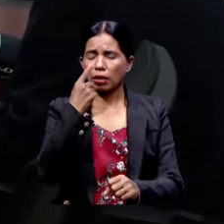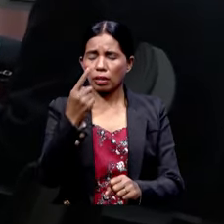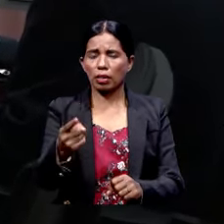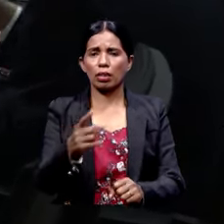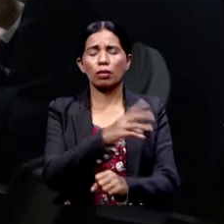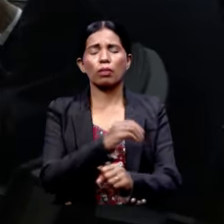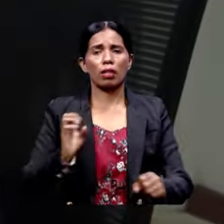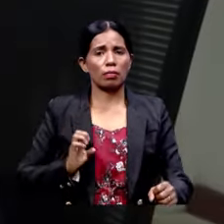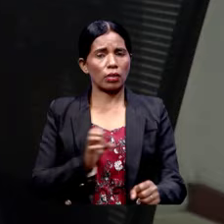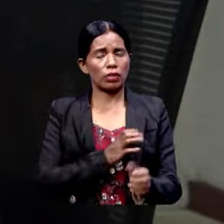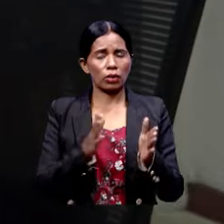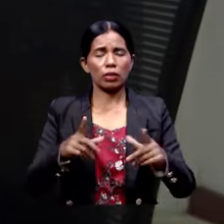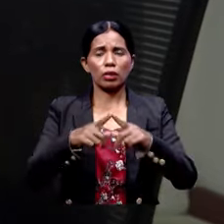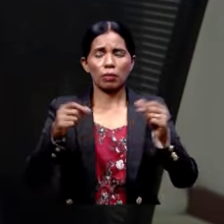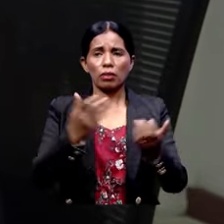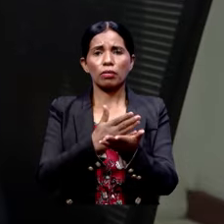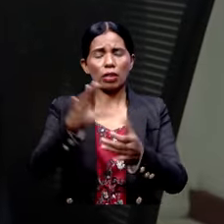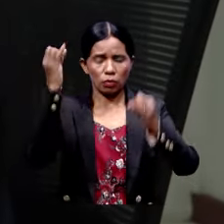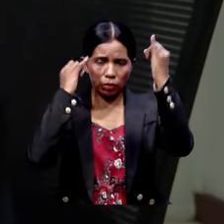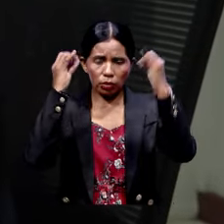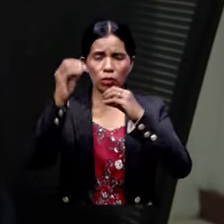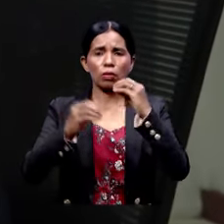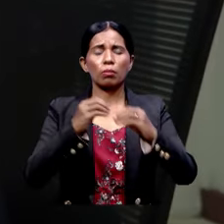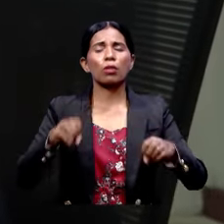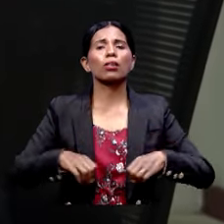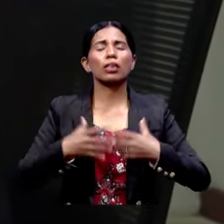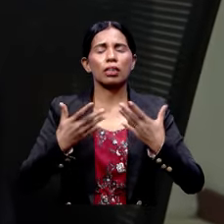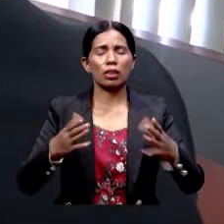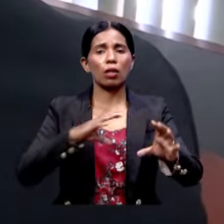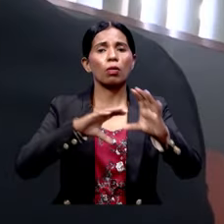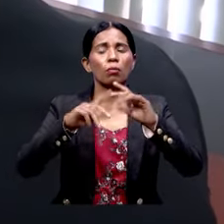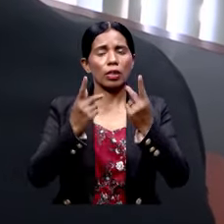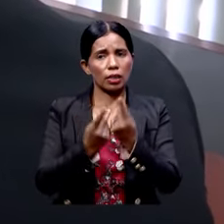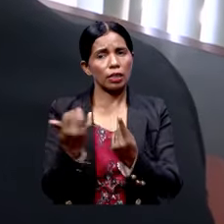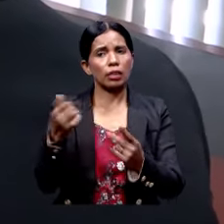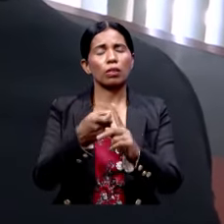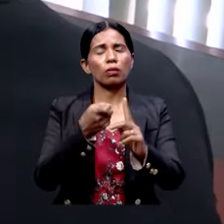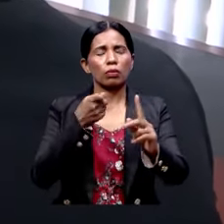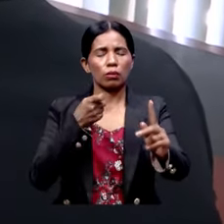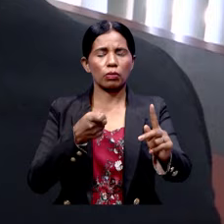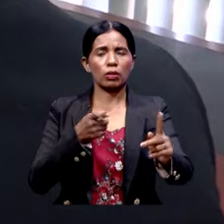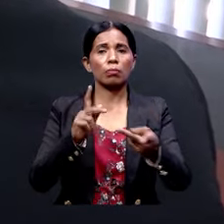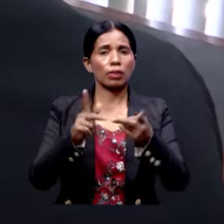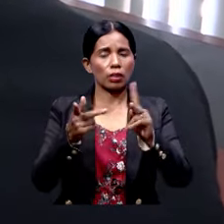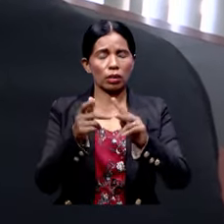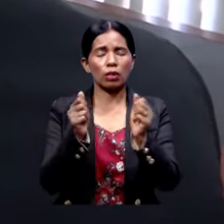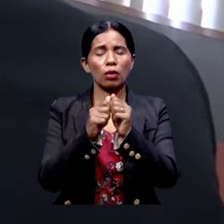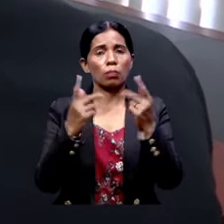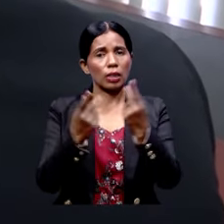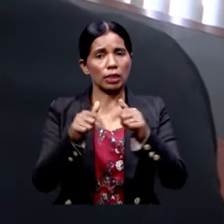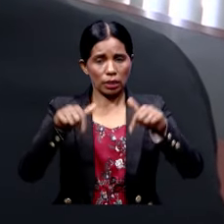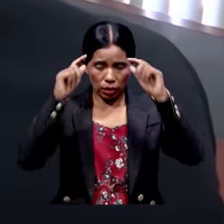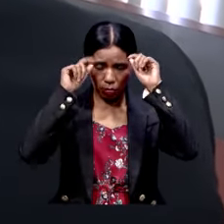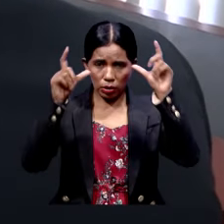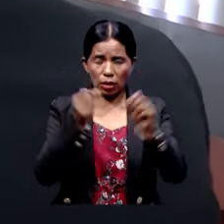Embaixadór Japaun, partilha informação com a UNSA empresa Sira Rússia e Japão, bela parceria com a empresa Sira e Timor-Leste, hodi